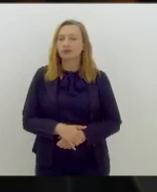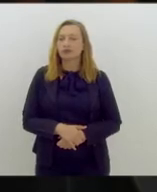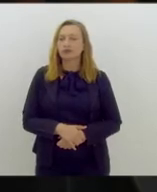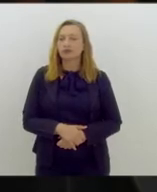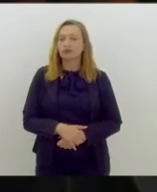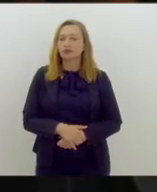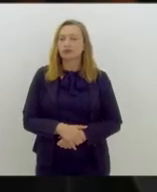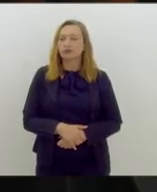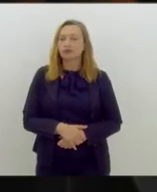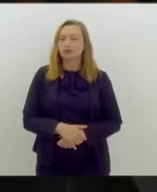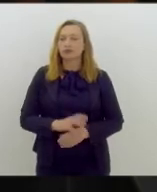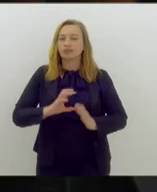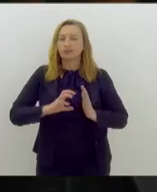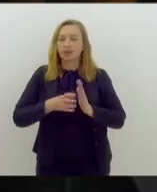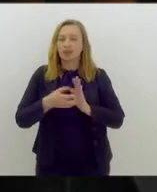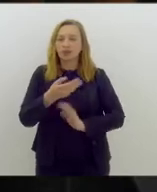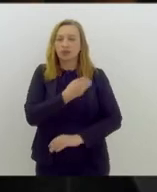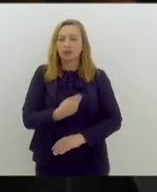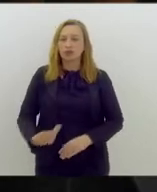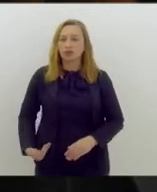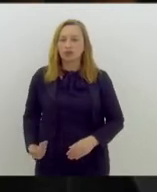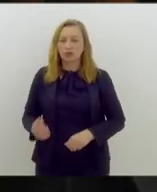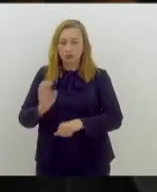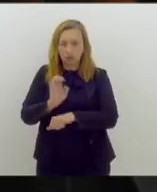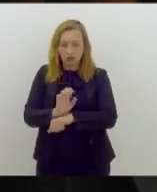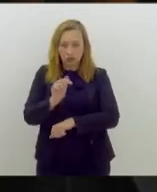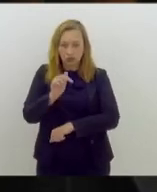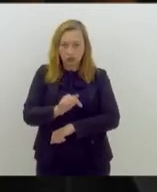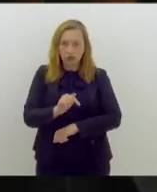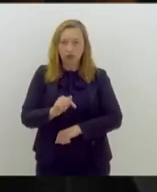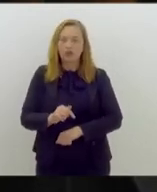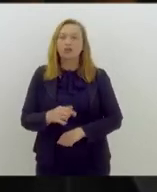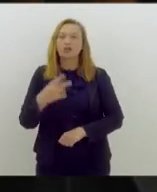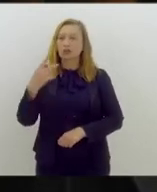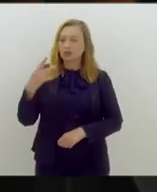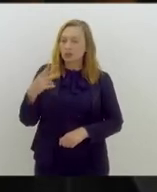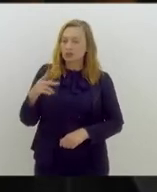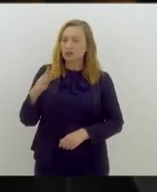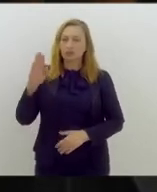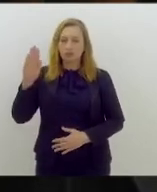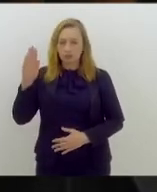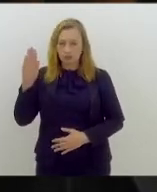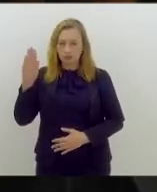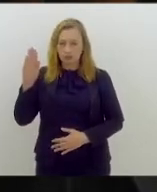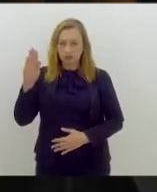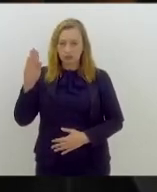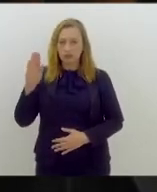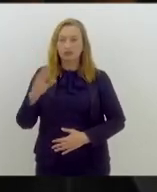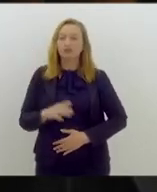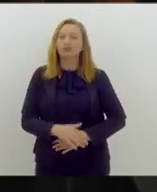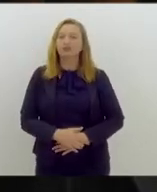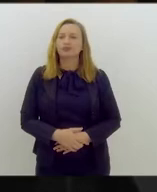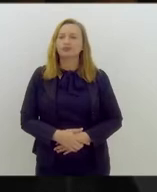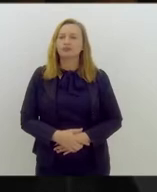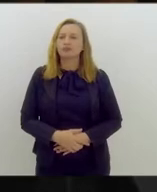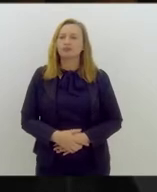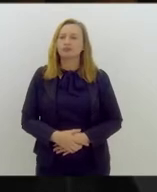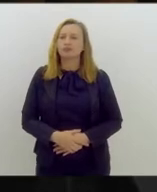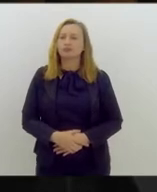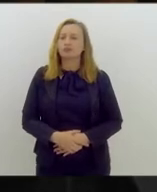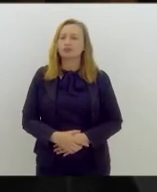o partido do governo aqui no estado e seus candidatos tiveram um